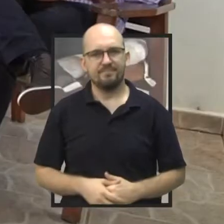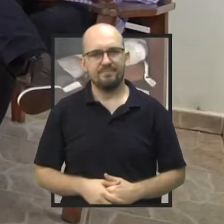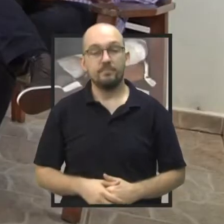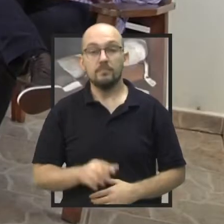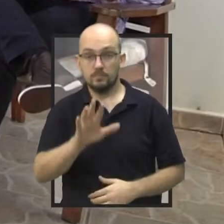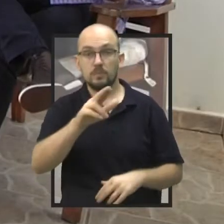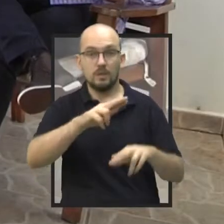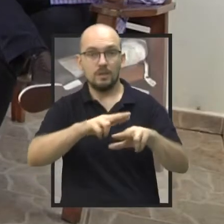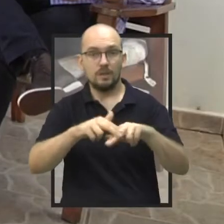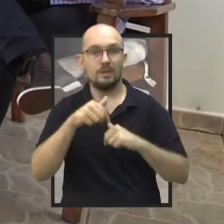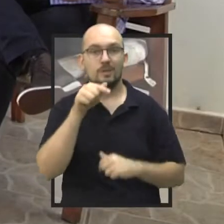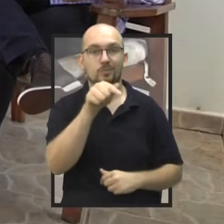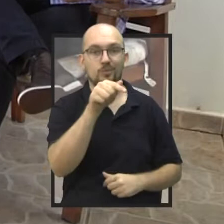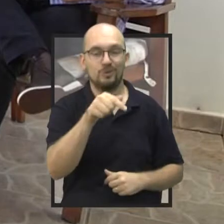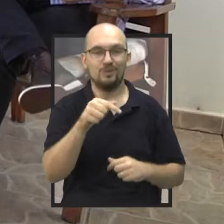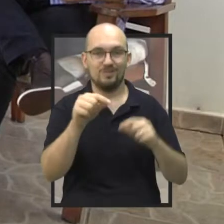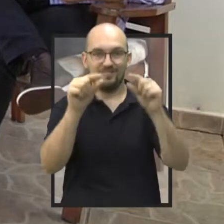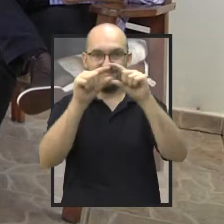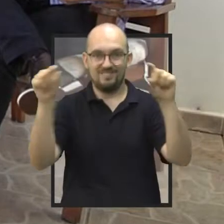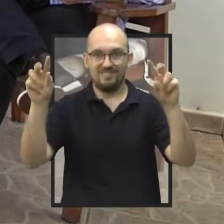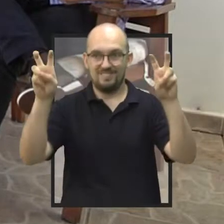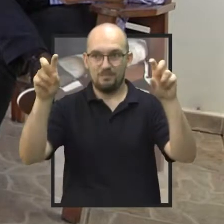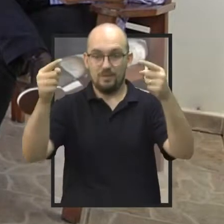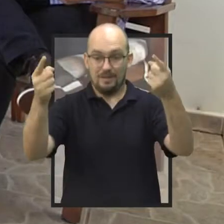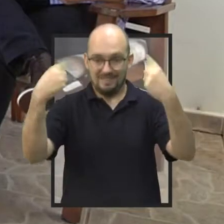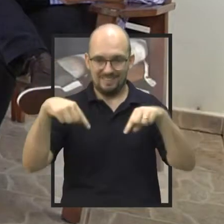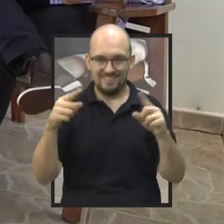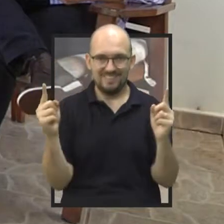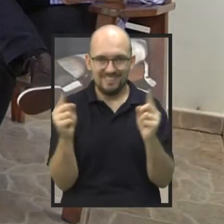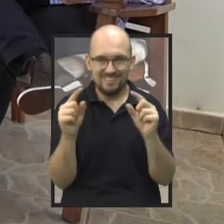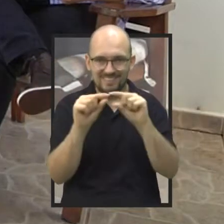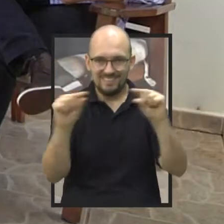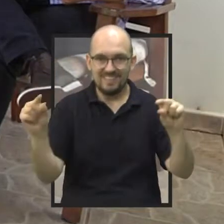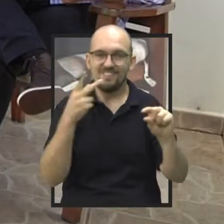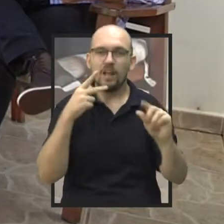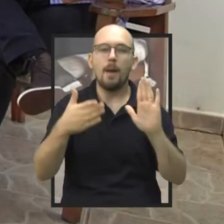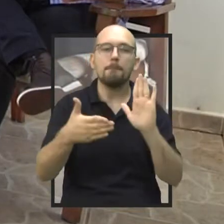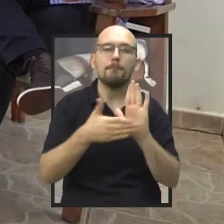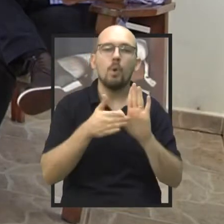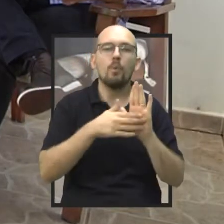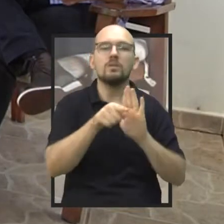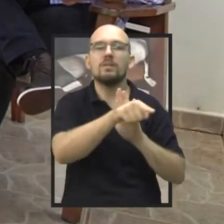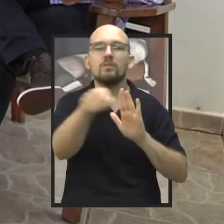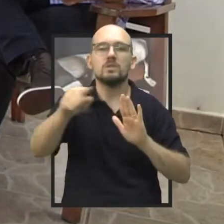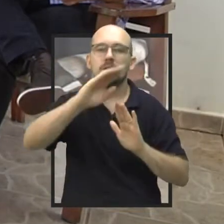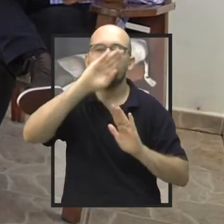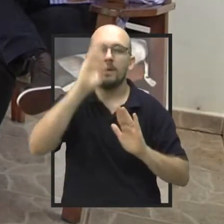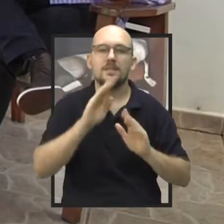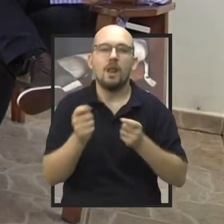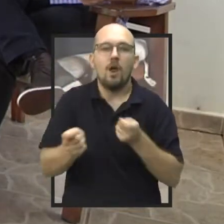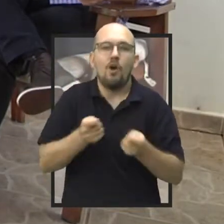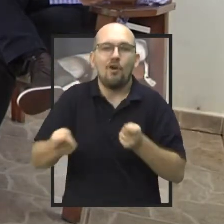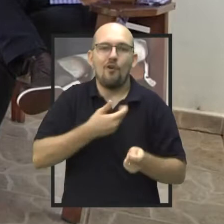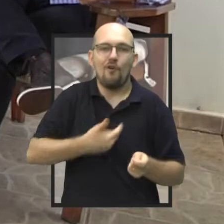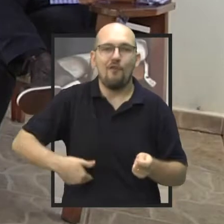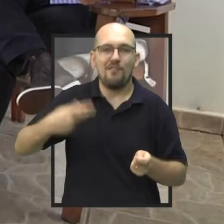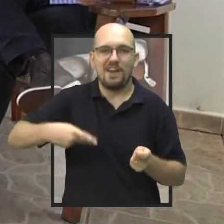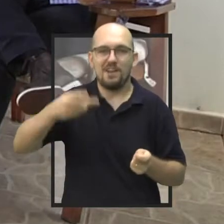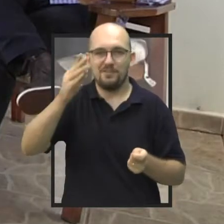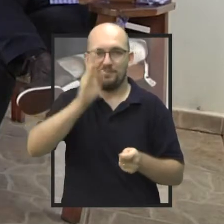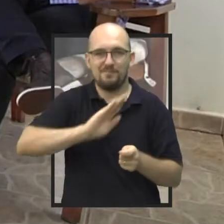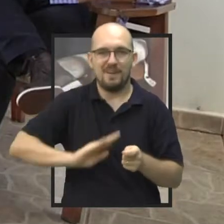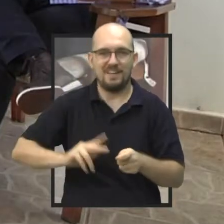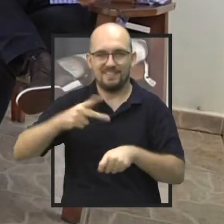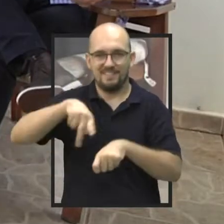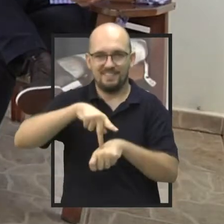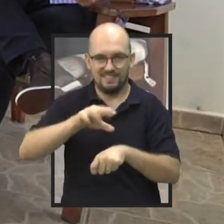que, inclusive, o subtítulo aqui do livro do senhor é uma proposta para você, brasileiro, governar o seu país. Exatamente. O senhor dá